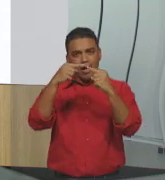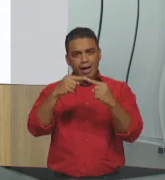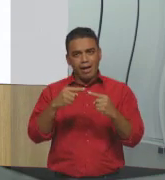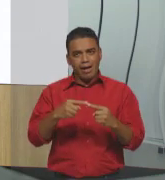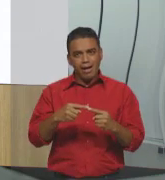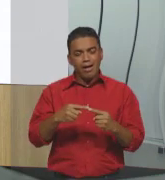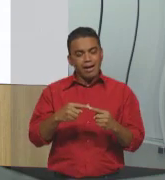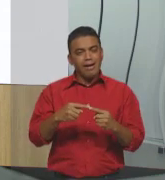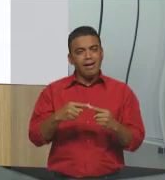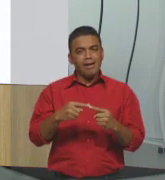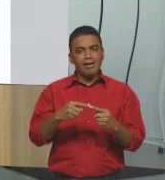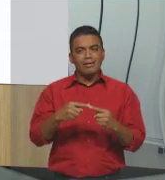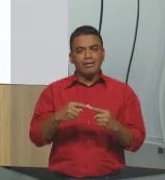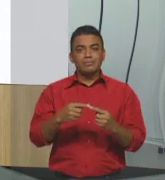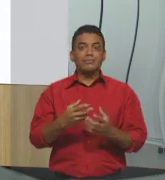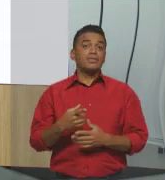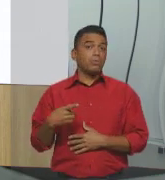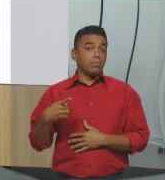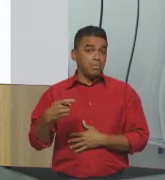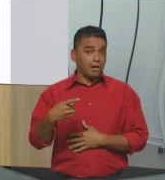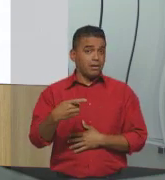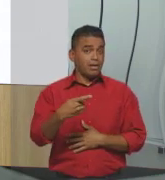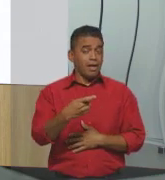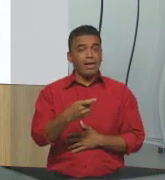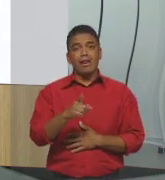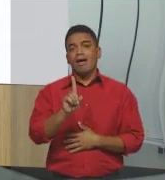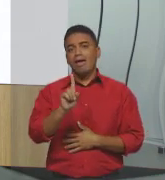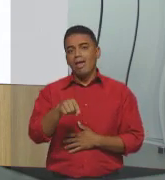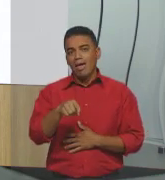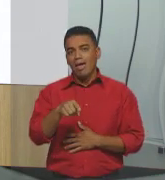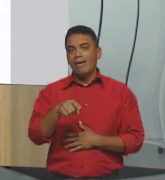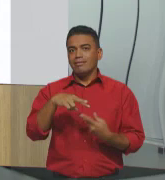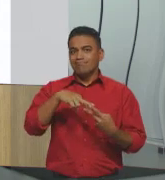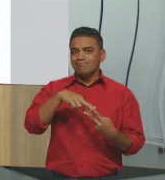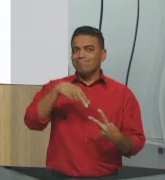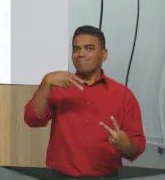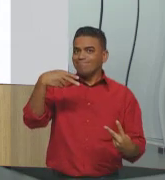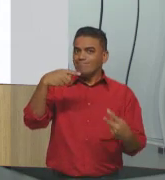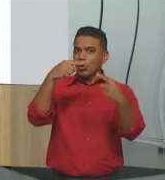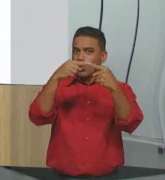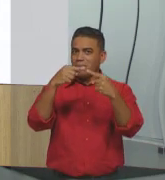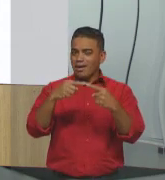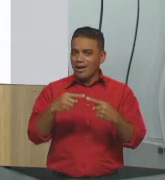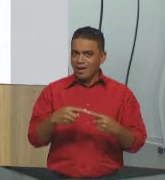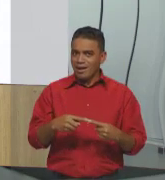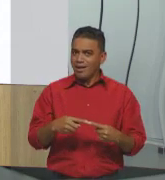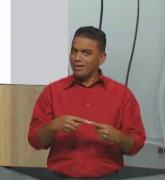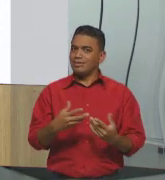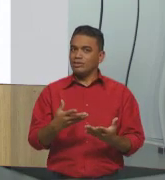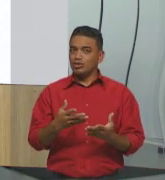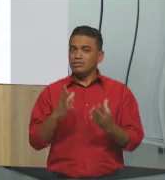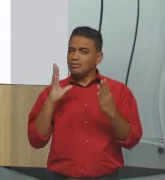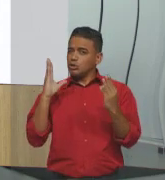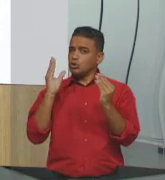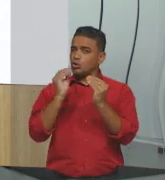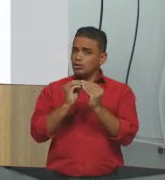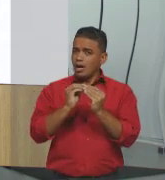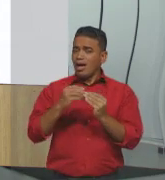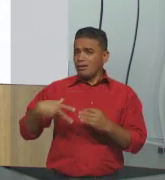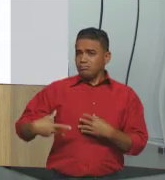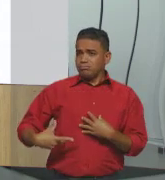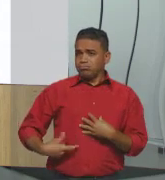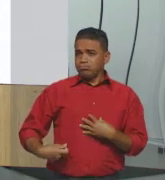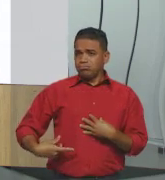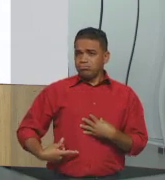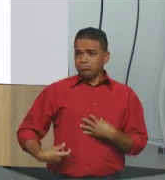vendo aqui. Essa bactéria, então, com esse DNA recombinante, lá com o gene responsável em sintetizar a insulina, vai